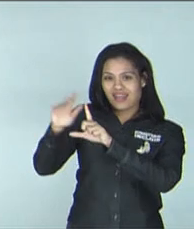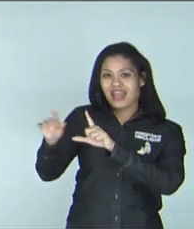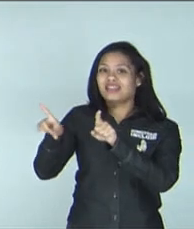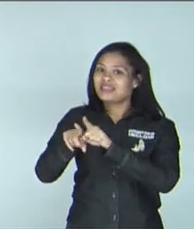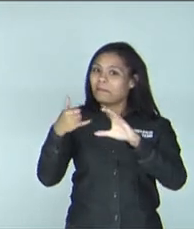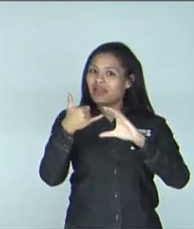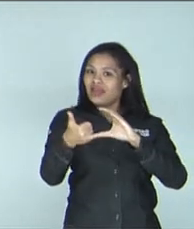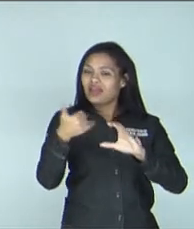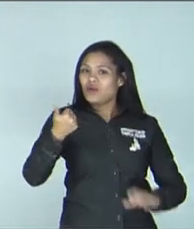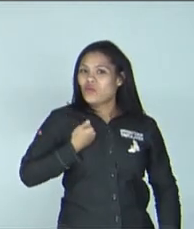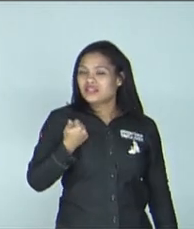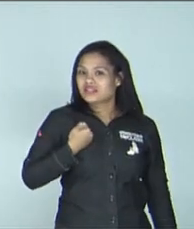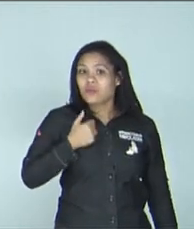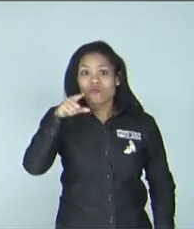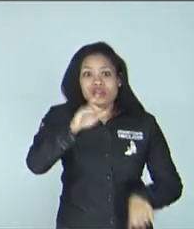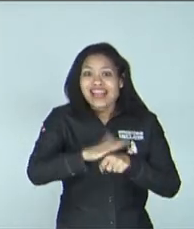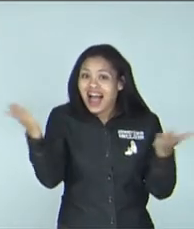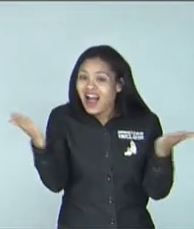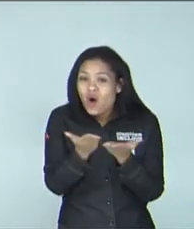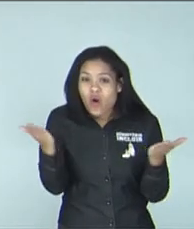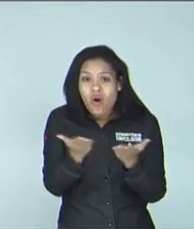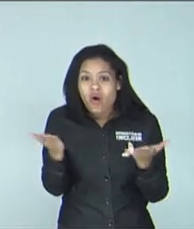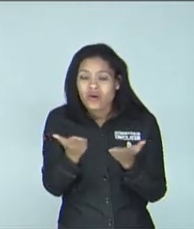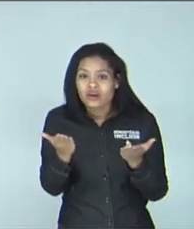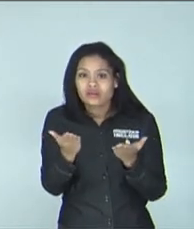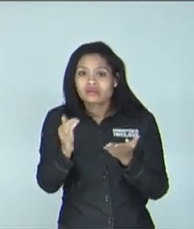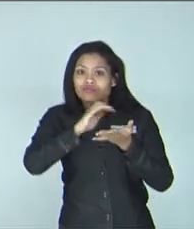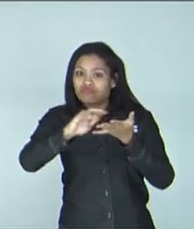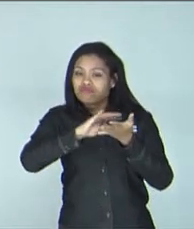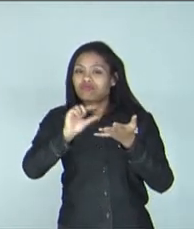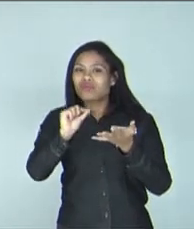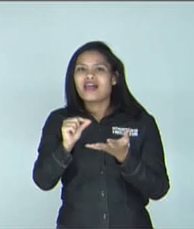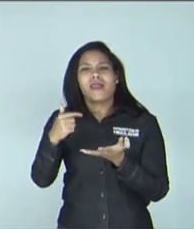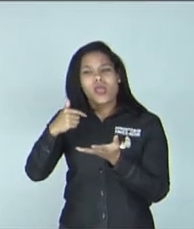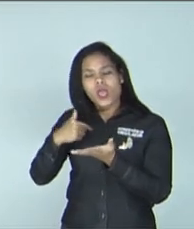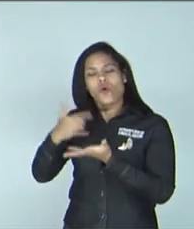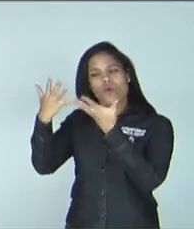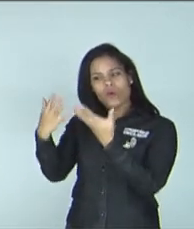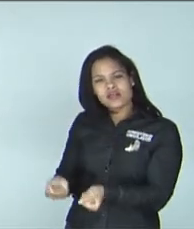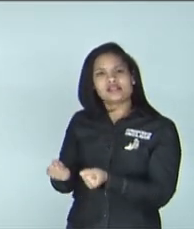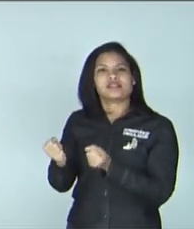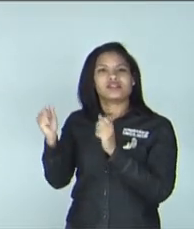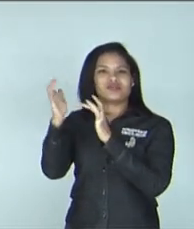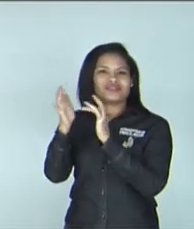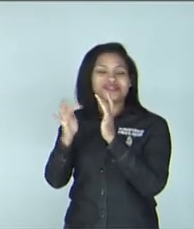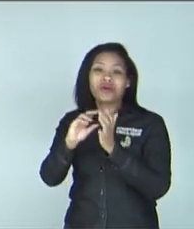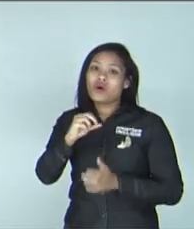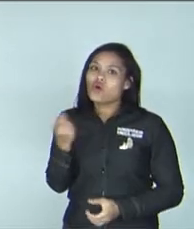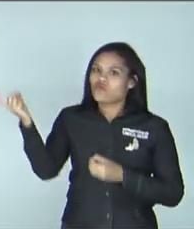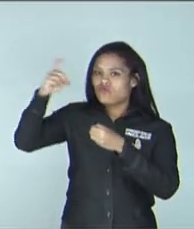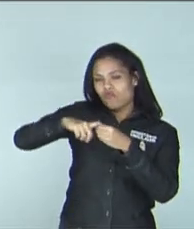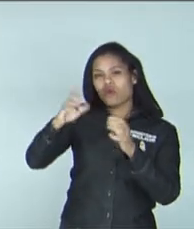e você vai mandar para o whatsapp agora e eu estou aceitando jesus ou eu sou se reconciliando com